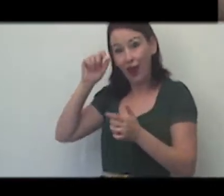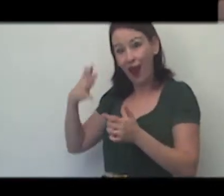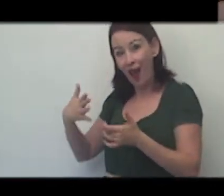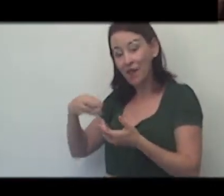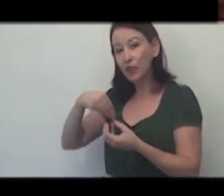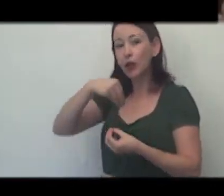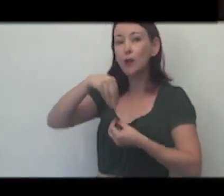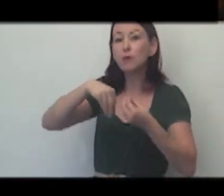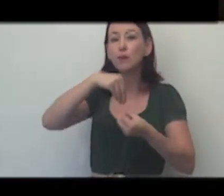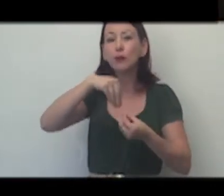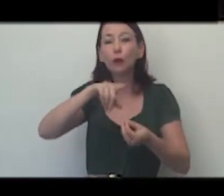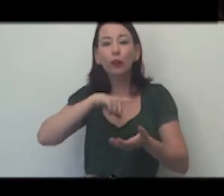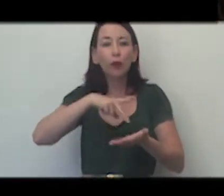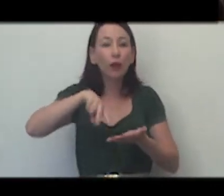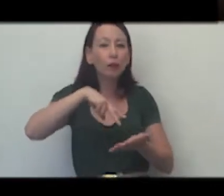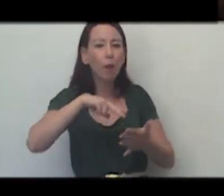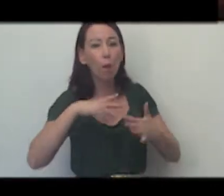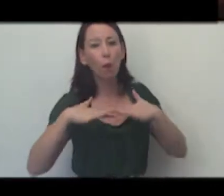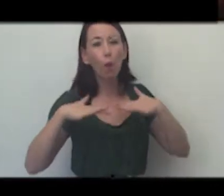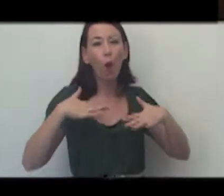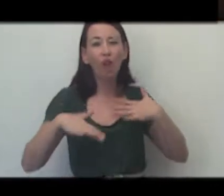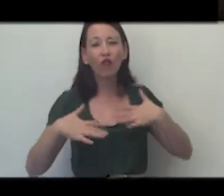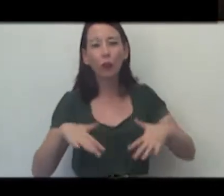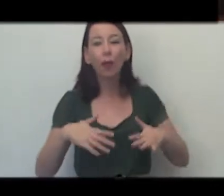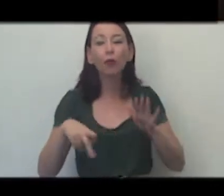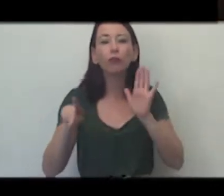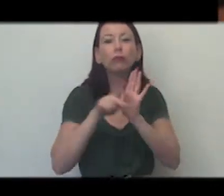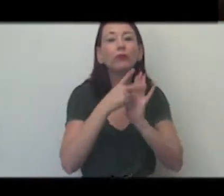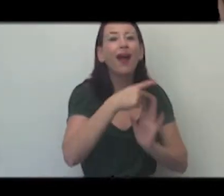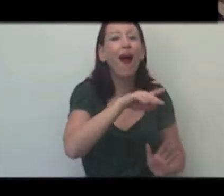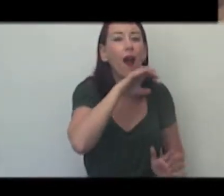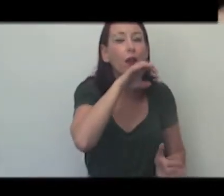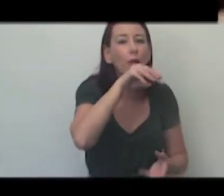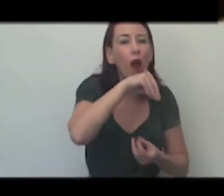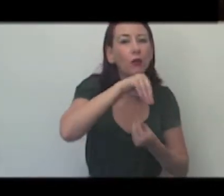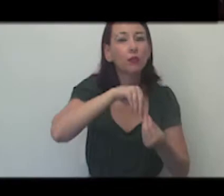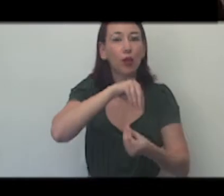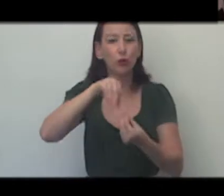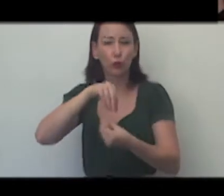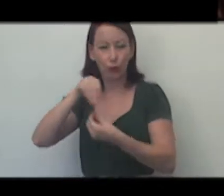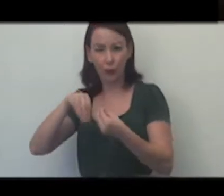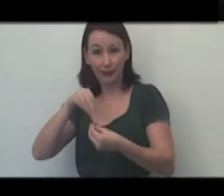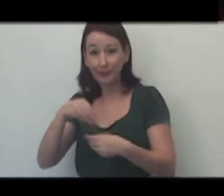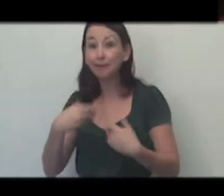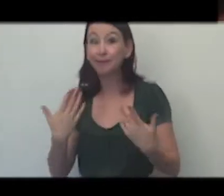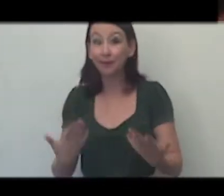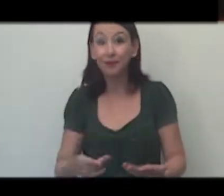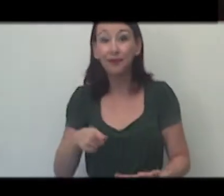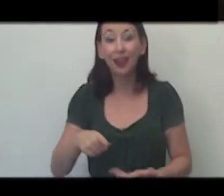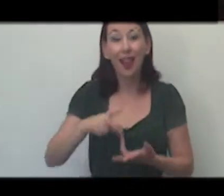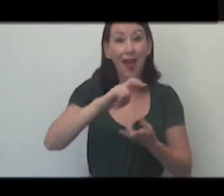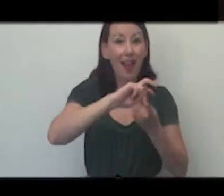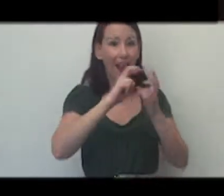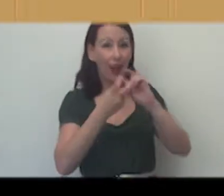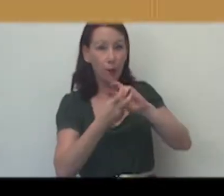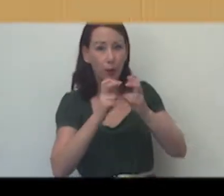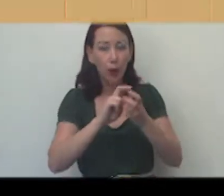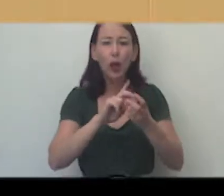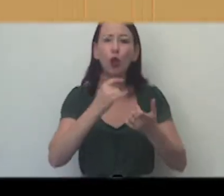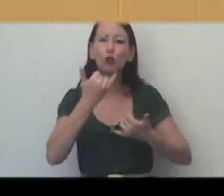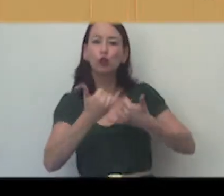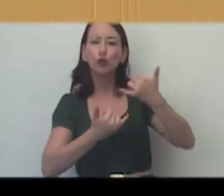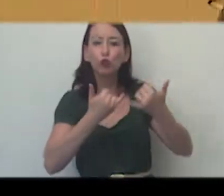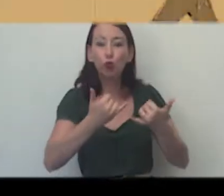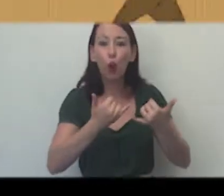com movimentos inspirados nas lutas dos animais. A capoeira é um misto de jogo, luta